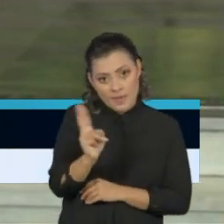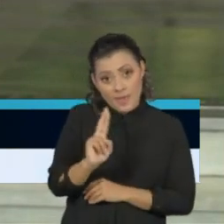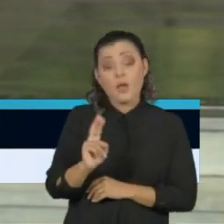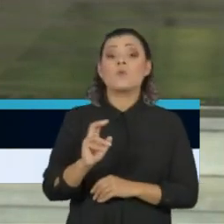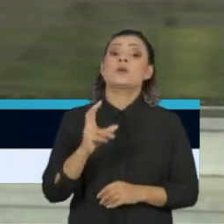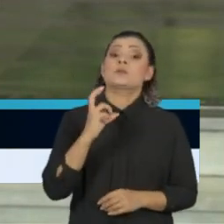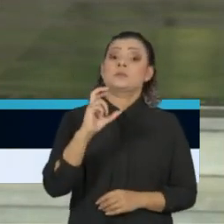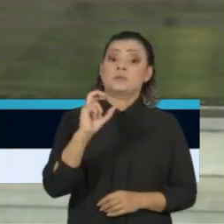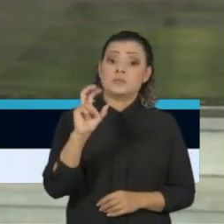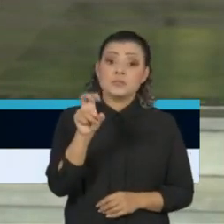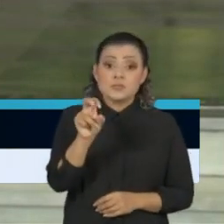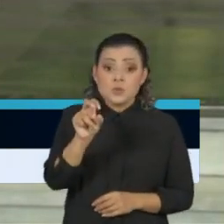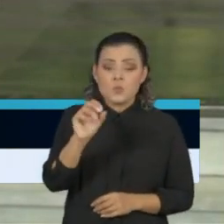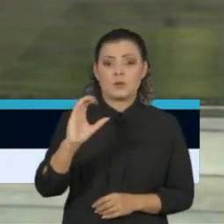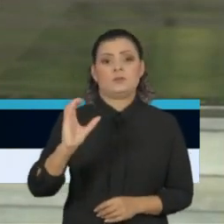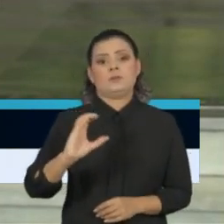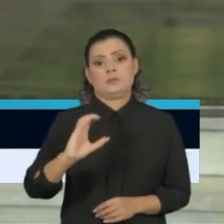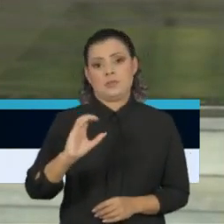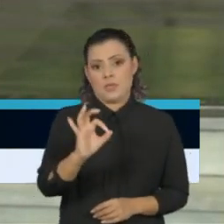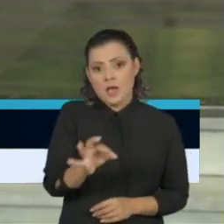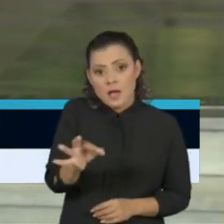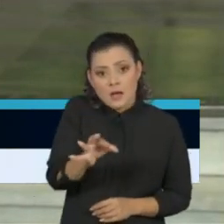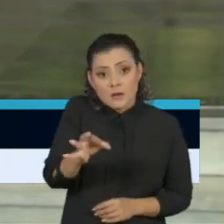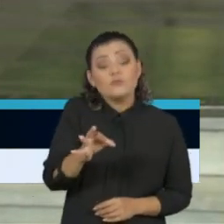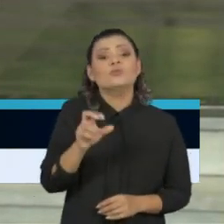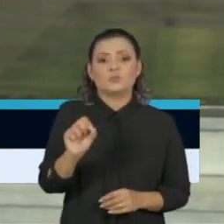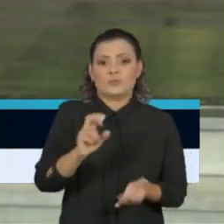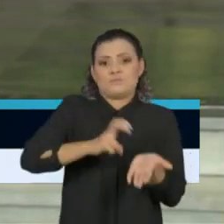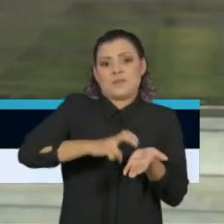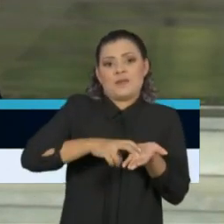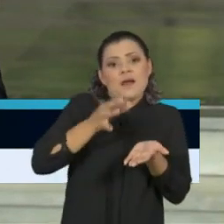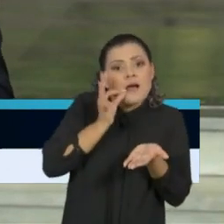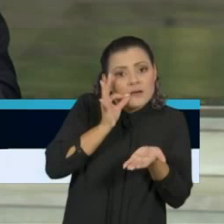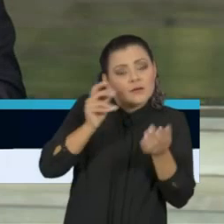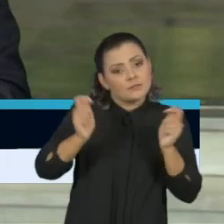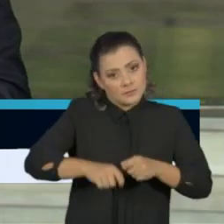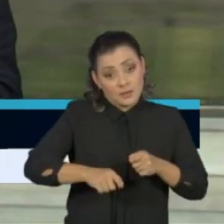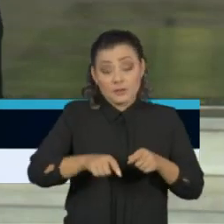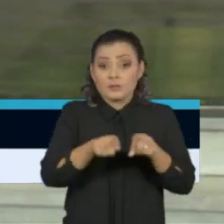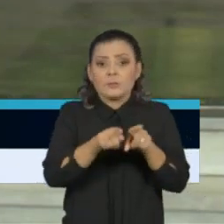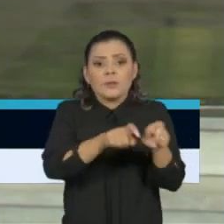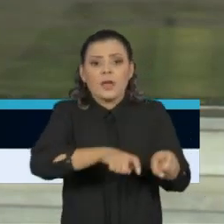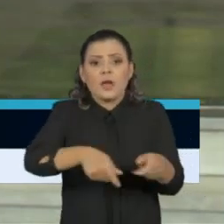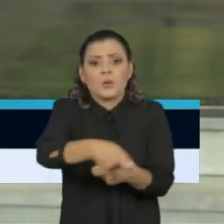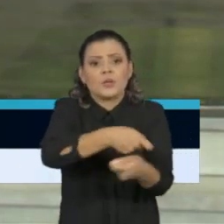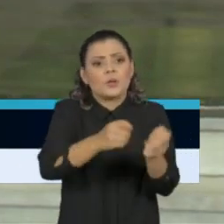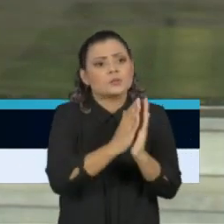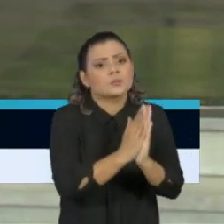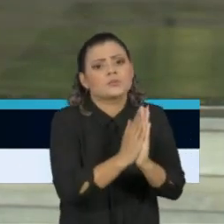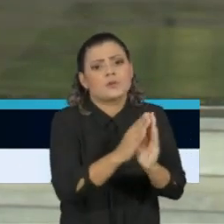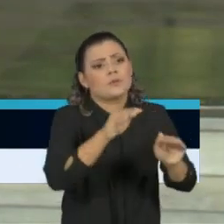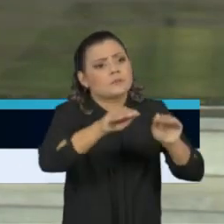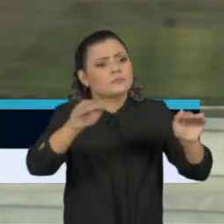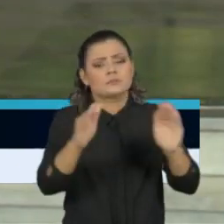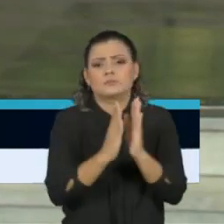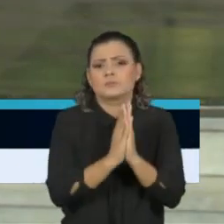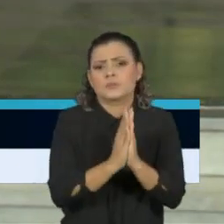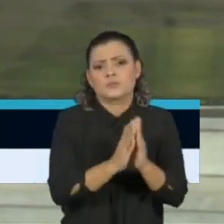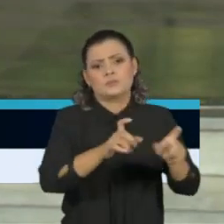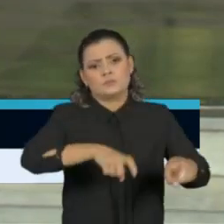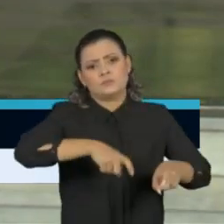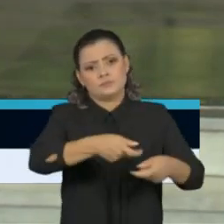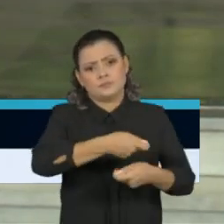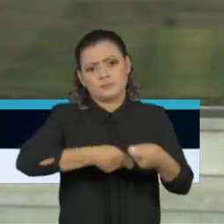50 centavos o café da manhã. Faço um apelo também ao setor do agronegócio em São Paulo, já fiz através do